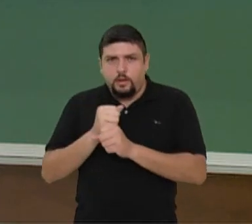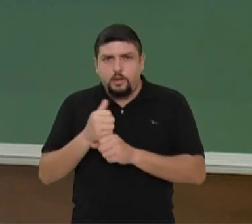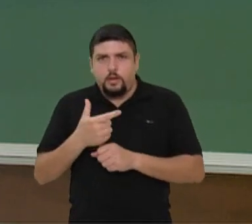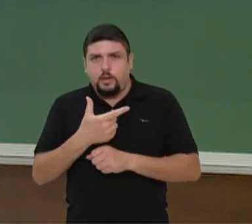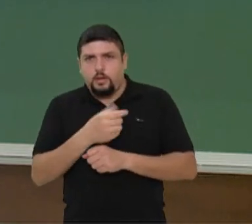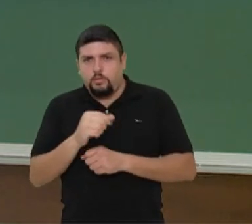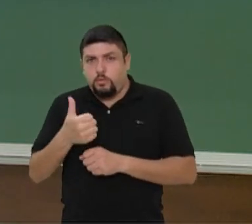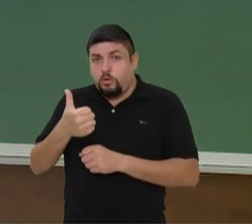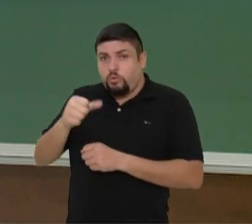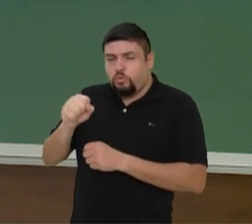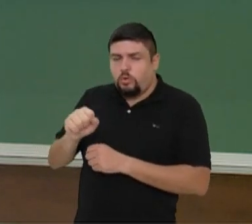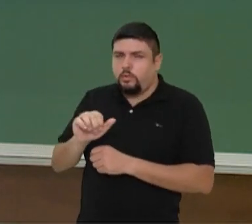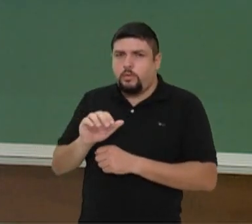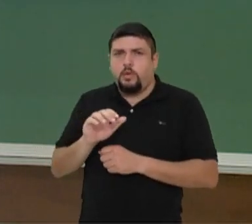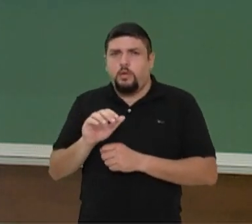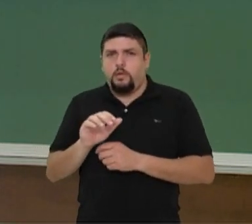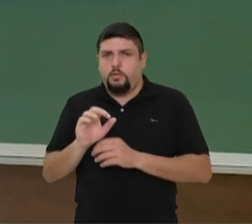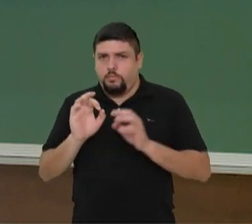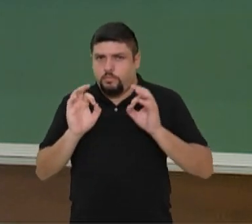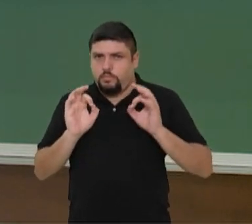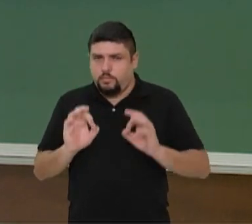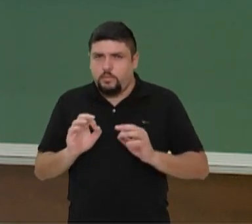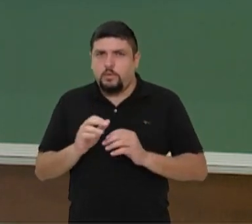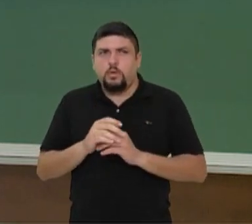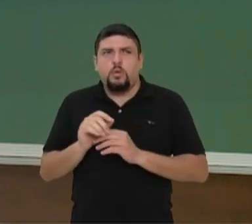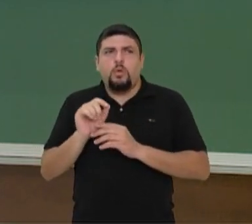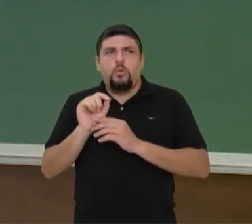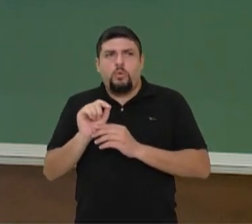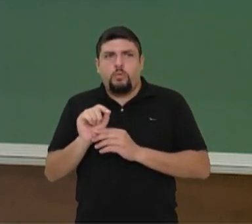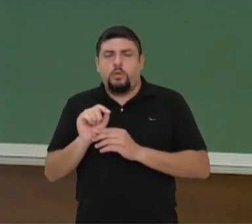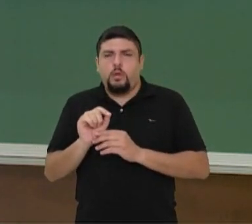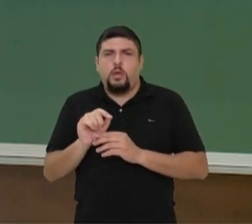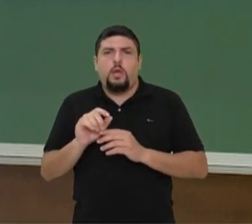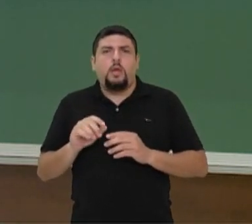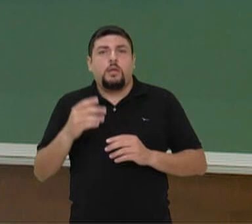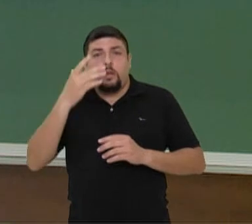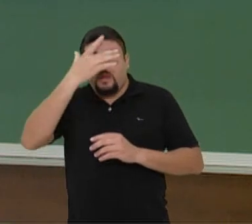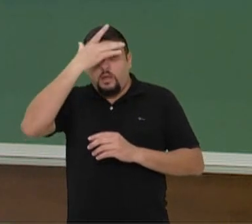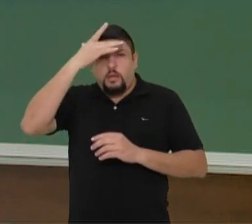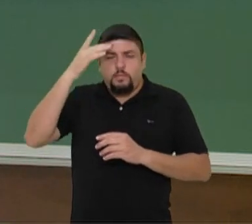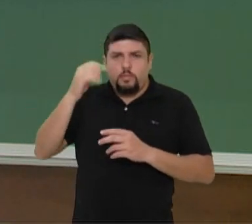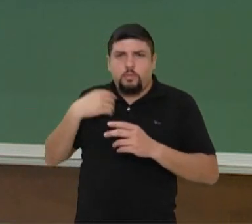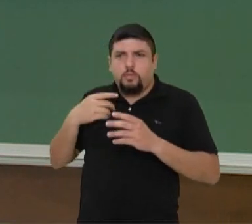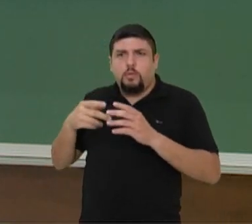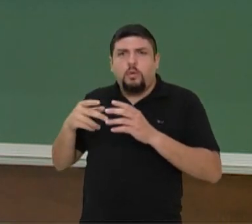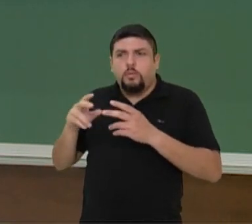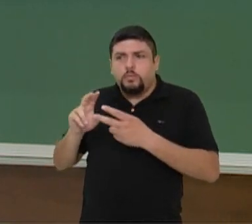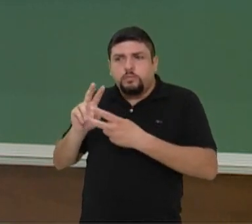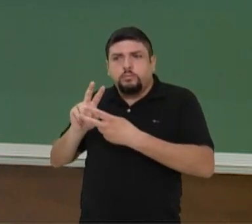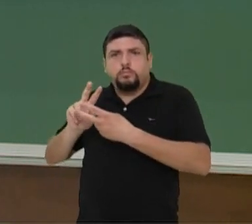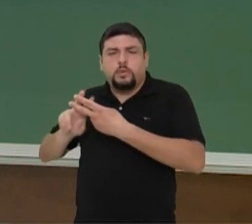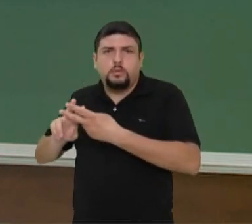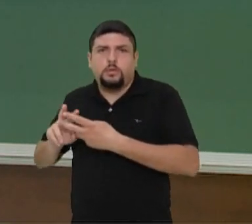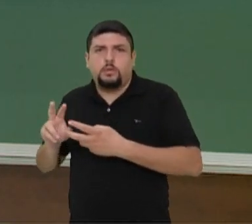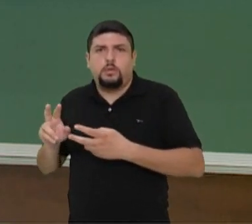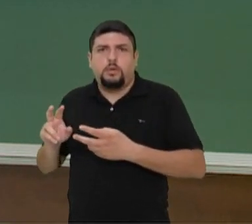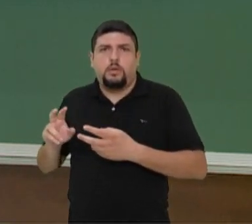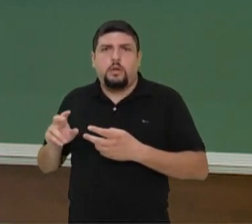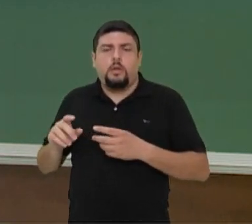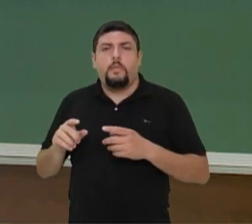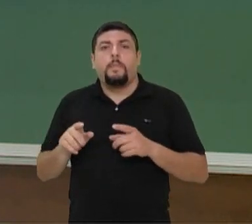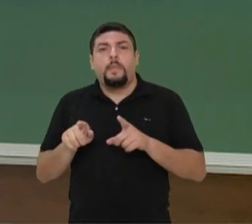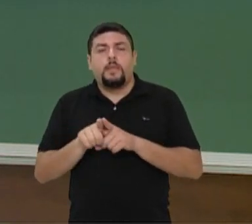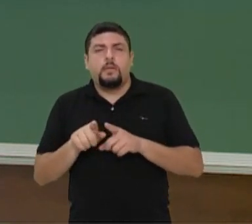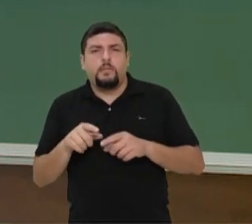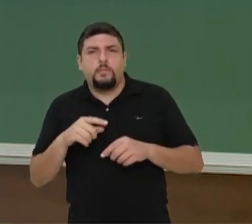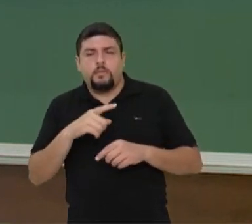Esse é um Enem importante que é feito para pessoas em privação de liberdade. Esse Enem, assim como o que nós